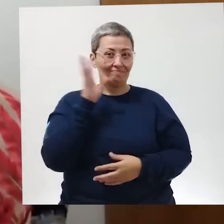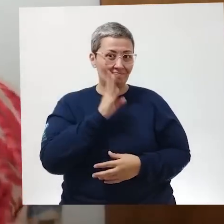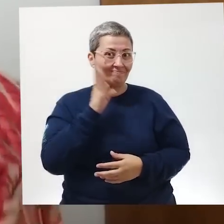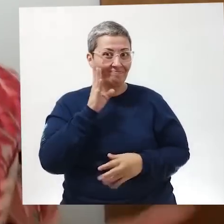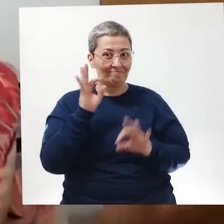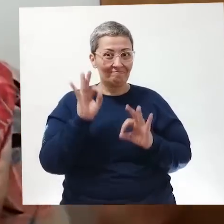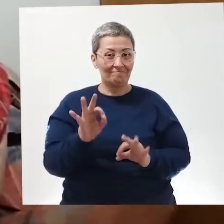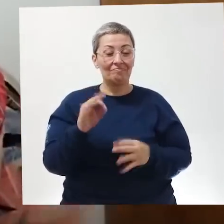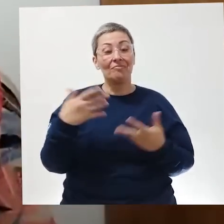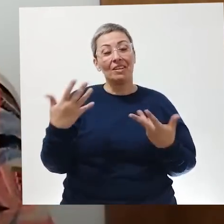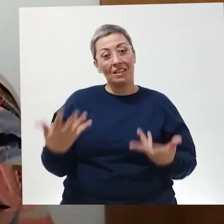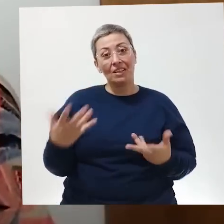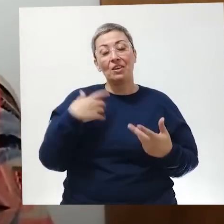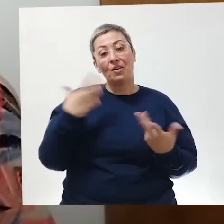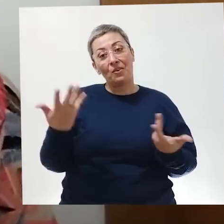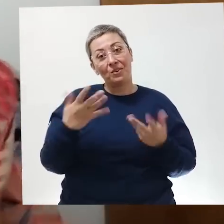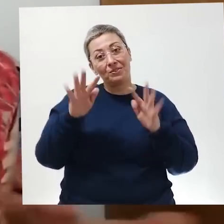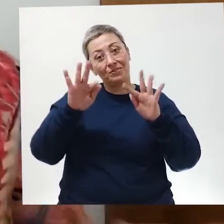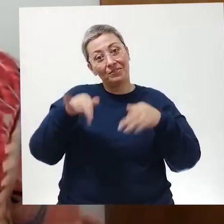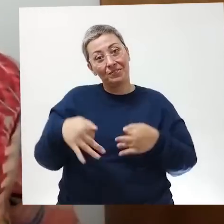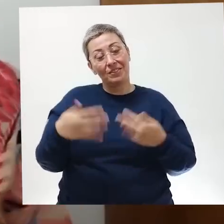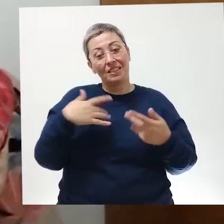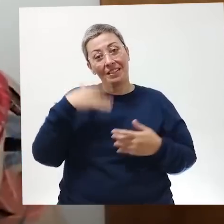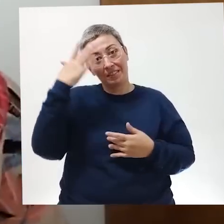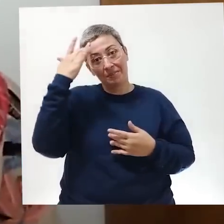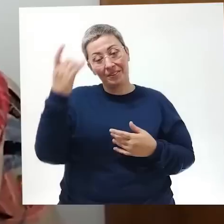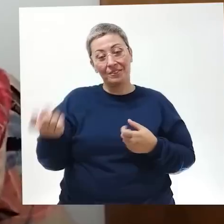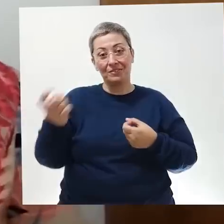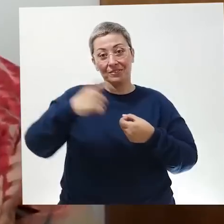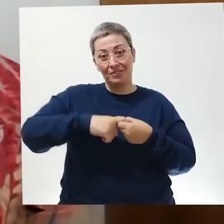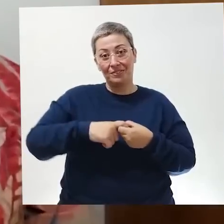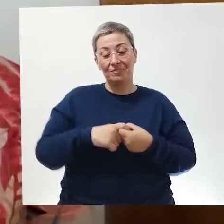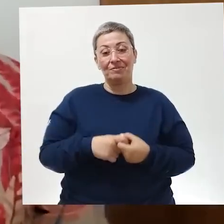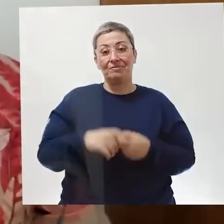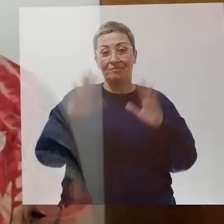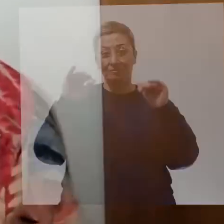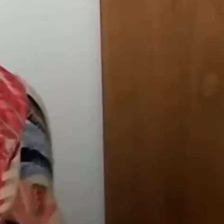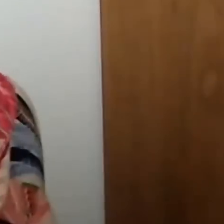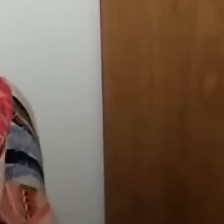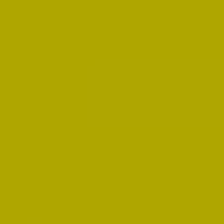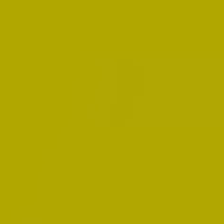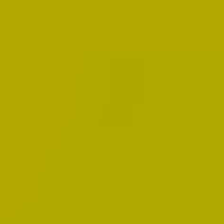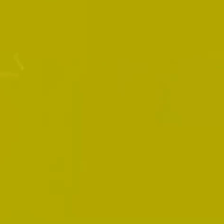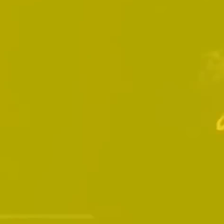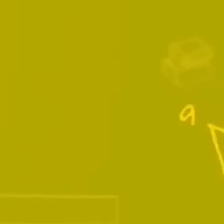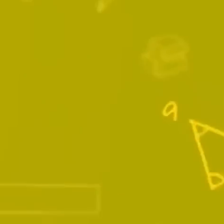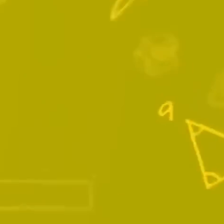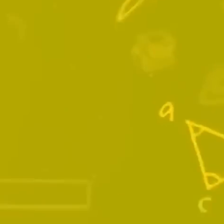né? Bom, pessoal, por hoje é só. Amanhã eu tô de volta. Tchau, tchau!